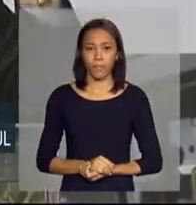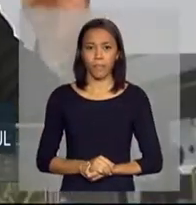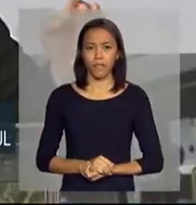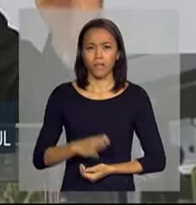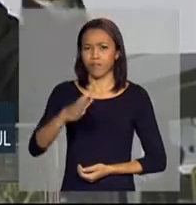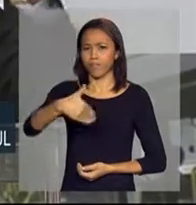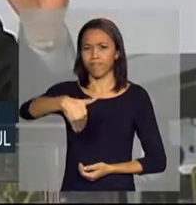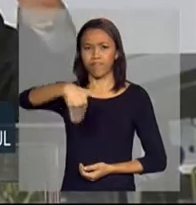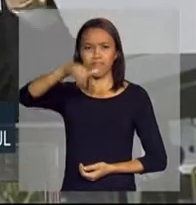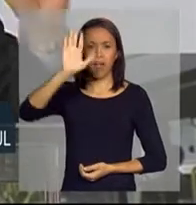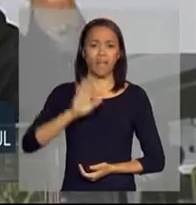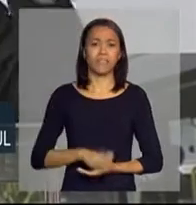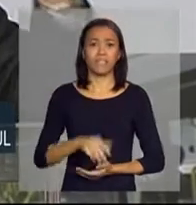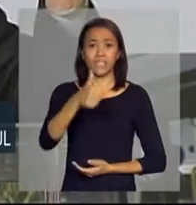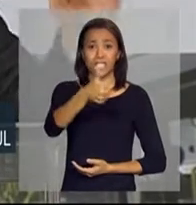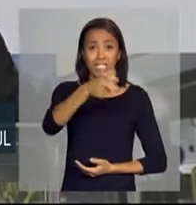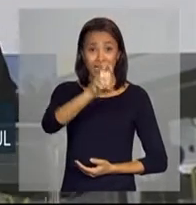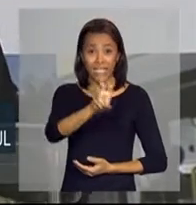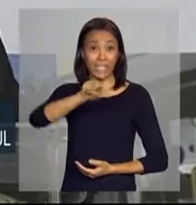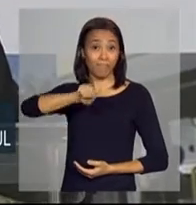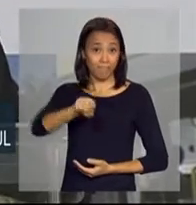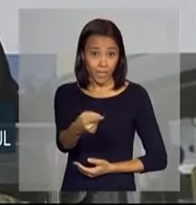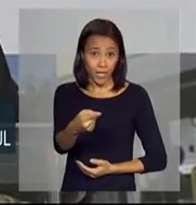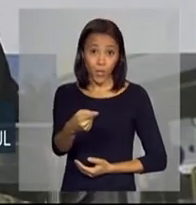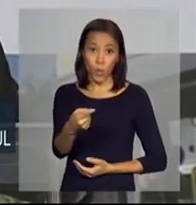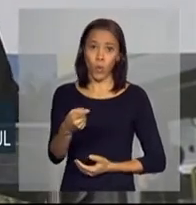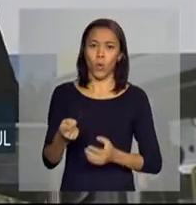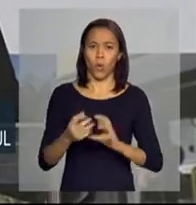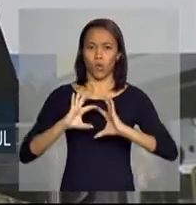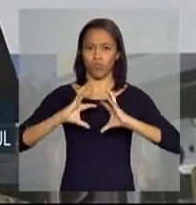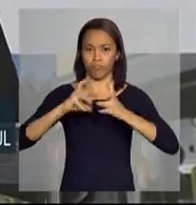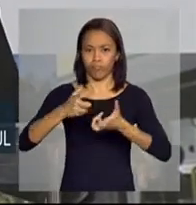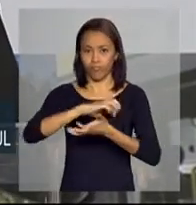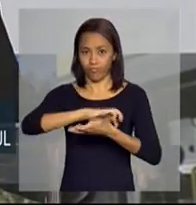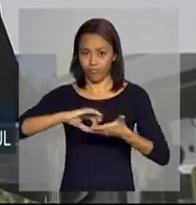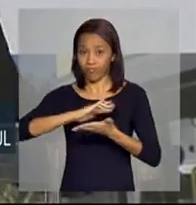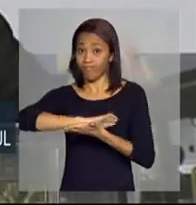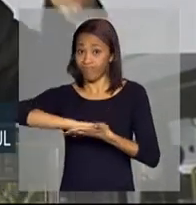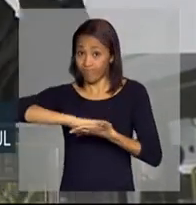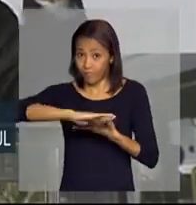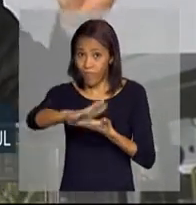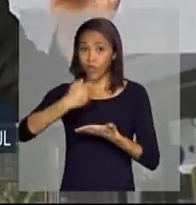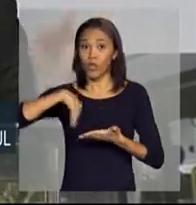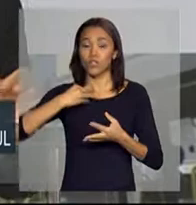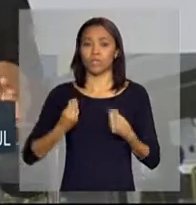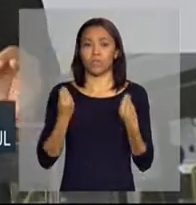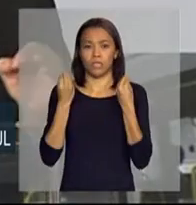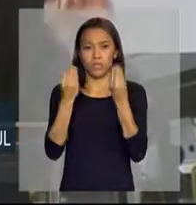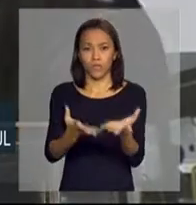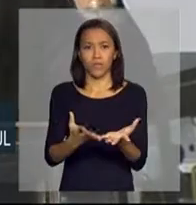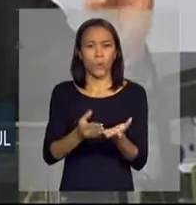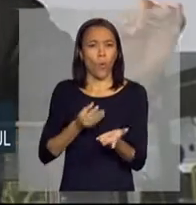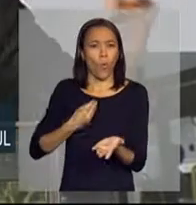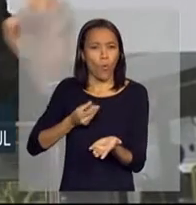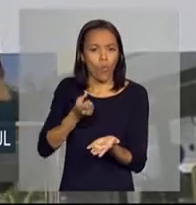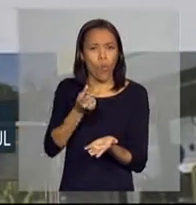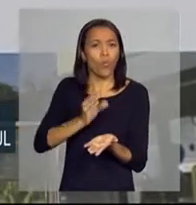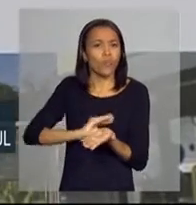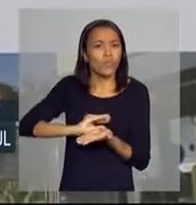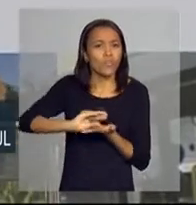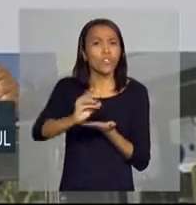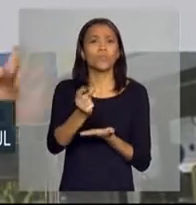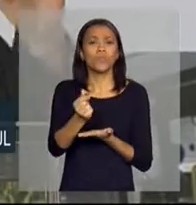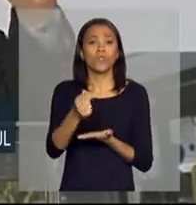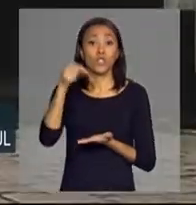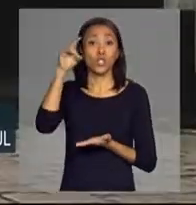São mais de 15 mil máquinas que nós estamos distribuindo. Um investimento que só aqui no Rio Grande do